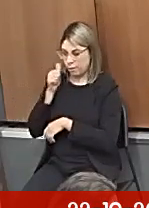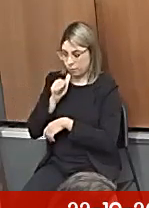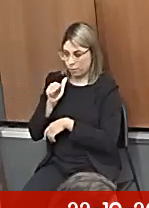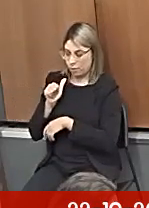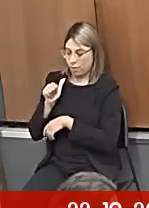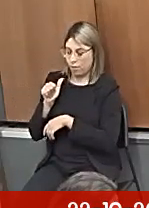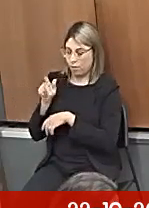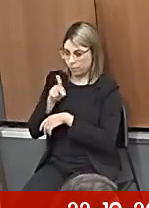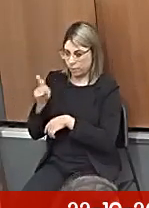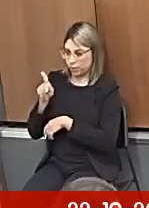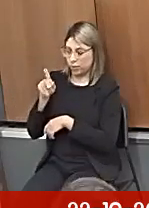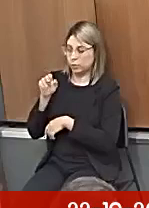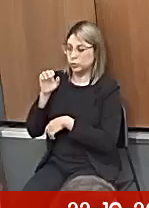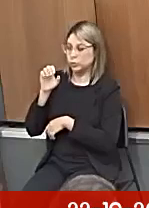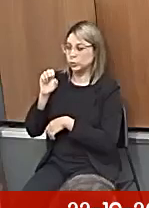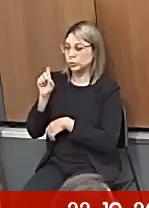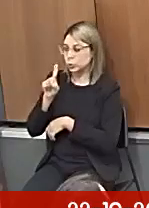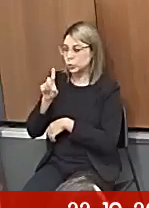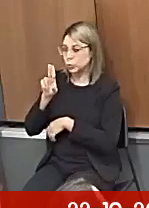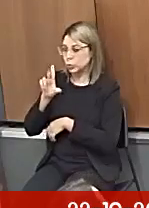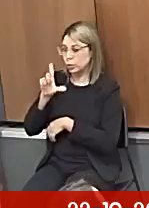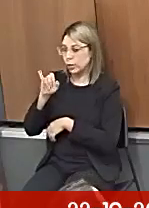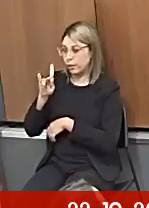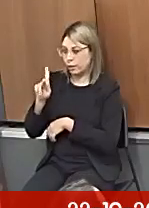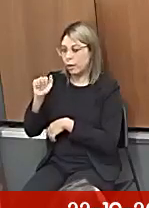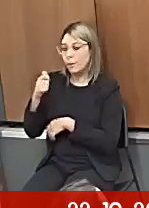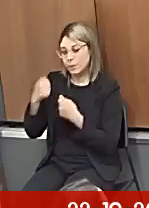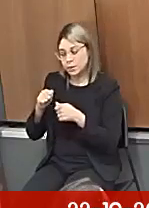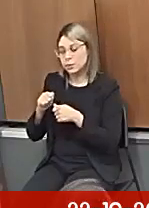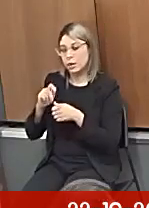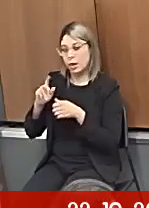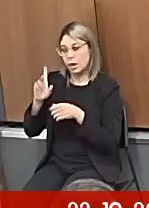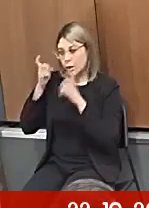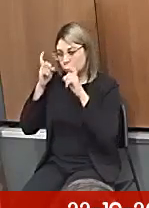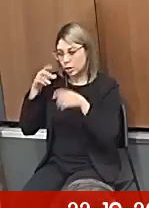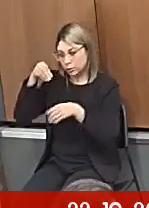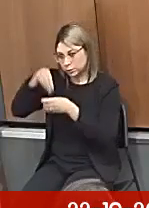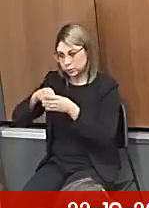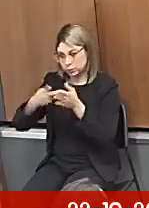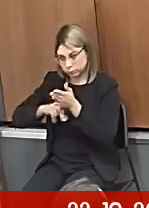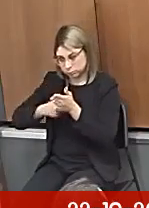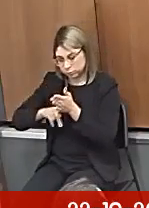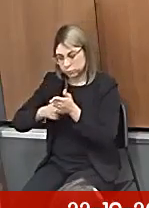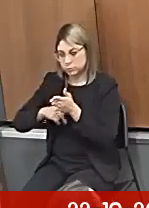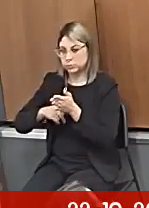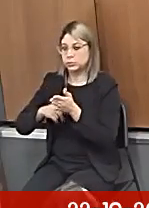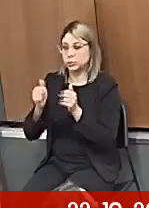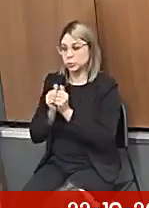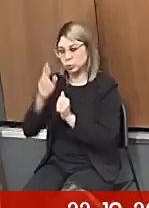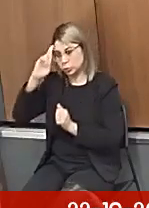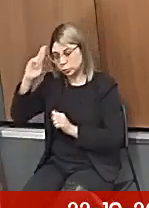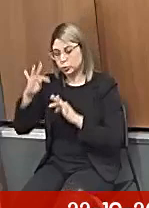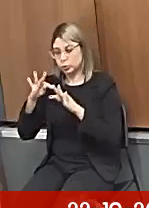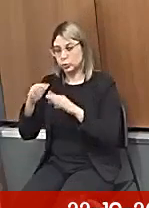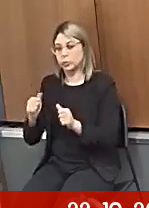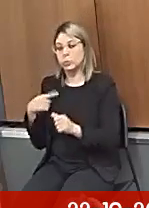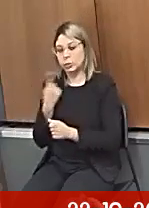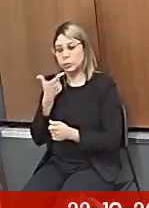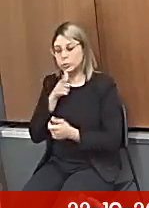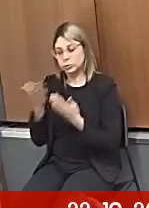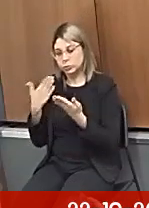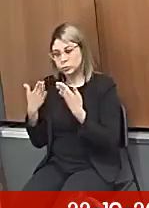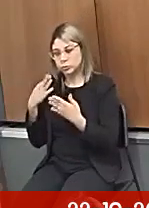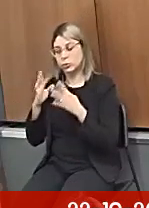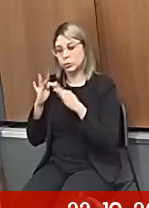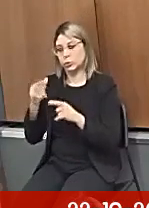presidente Zuleika, mas uma reunião no SINEP, até uma visita de cortesia dessa comissão, para que a gente possa conversar